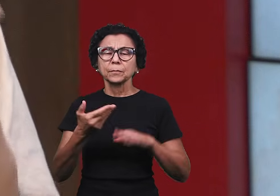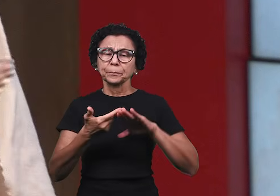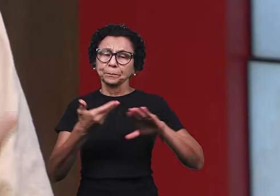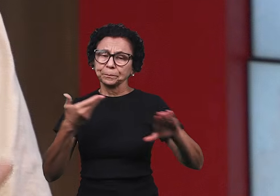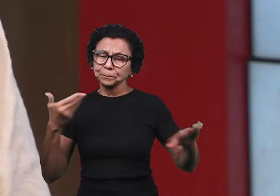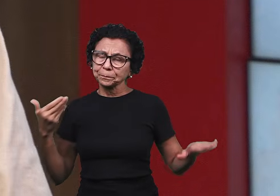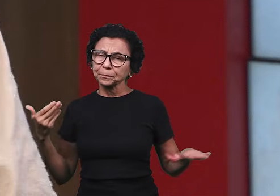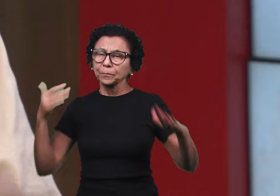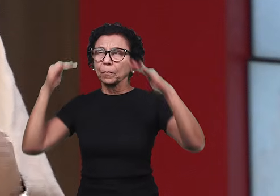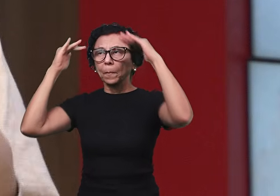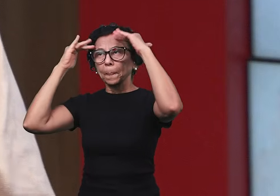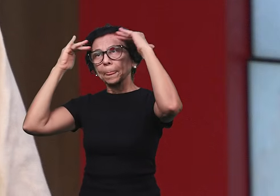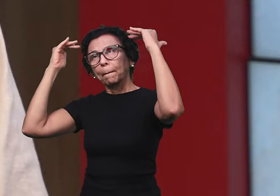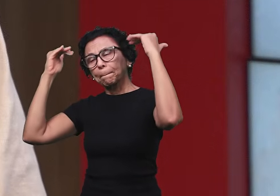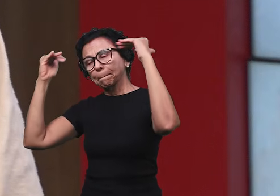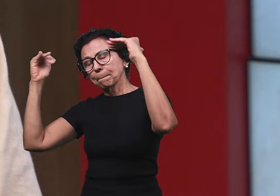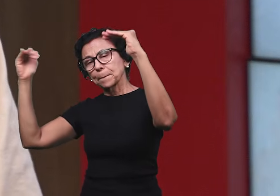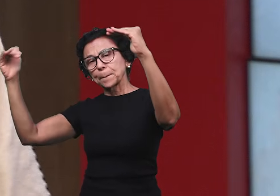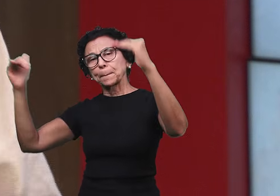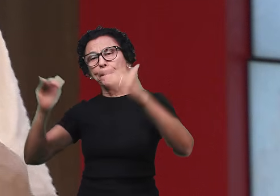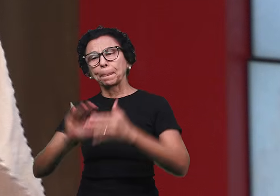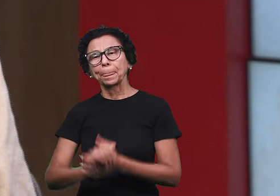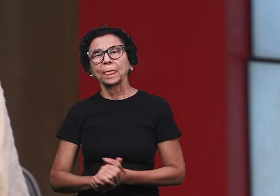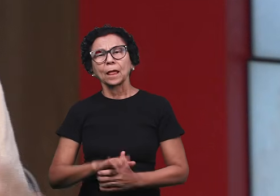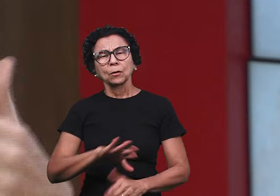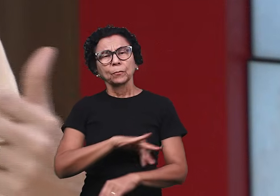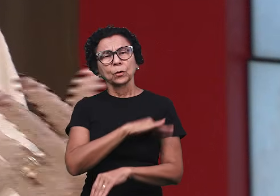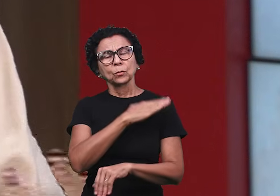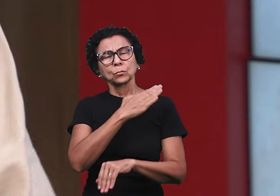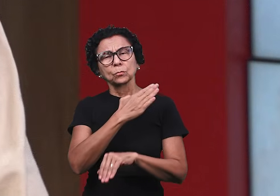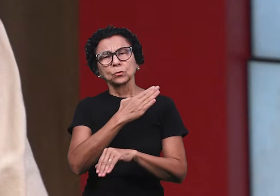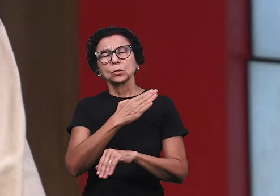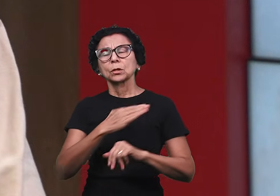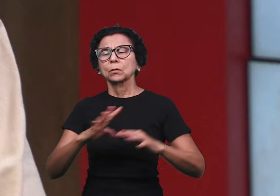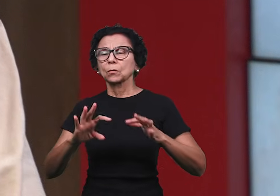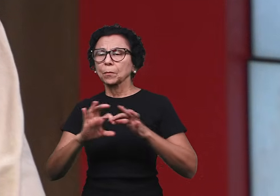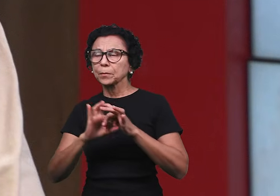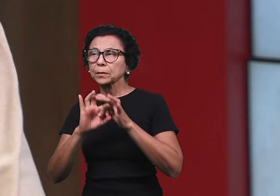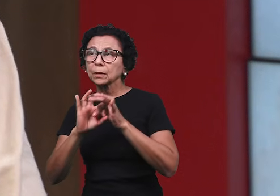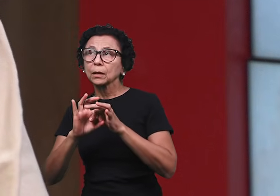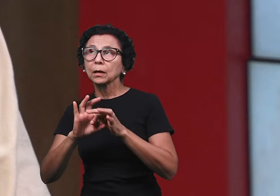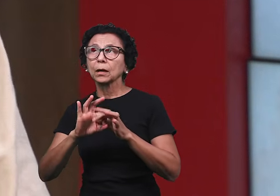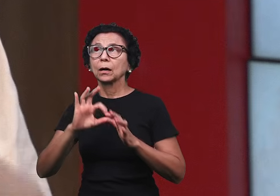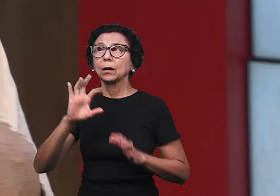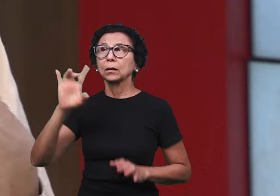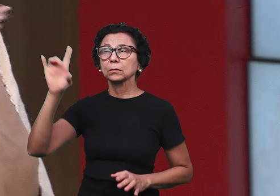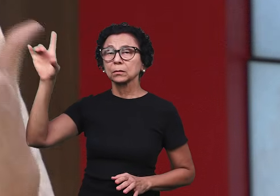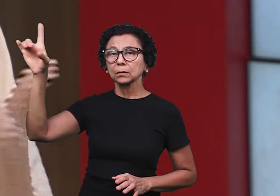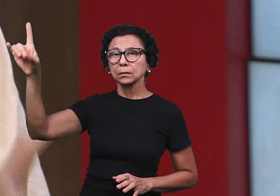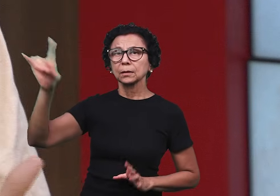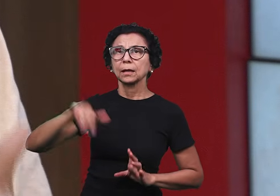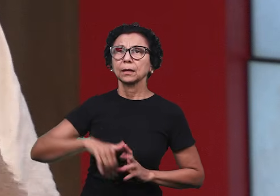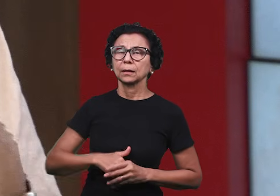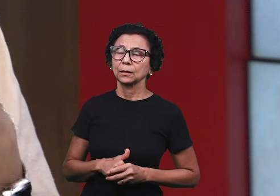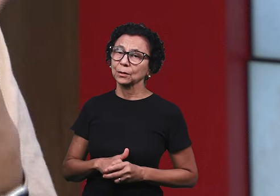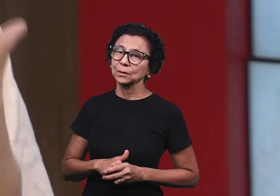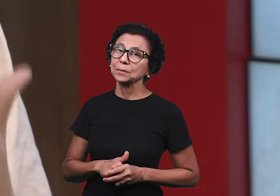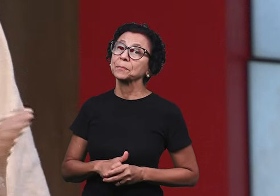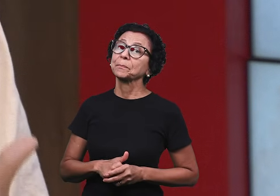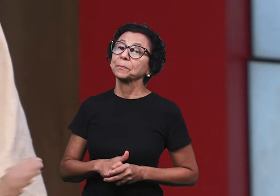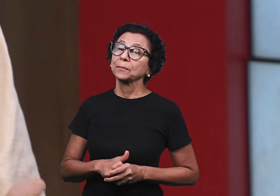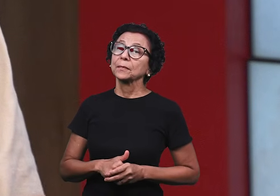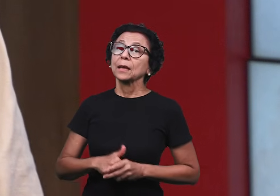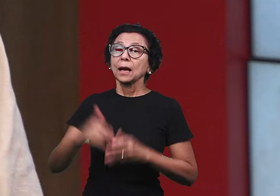em santificação, em obediência, durante o dia estarmos em comunhão com Deus, em nossos momentos